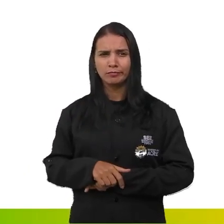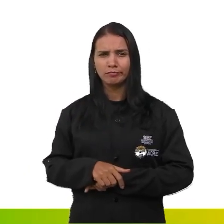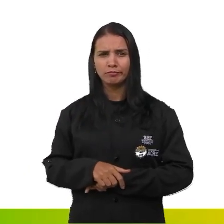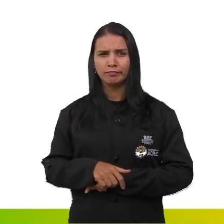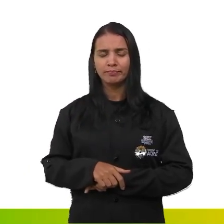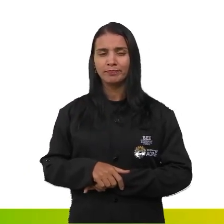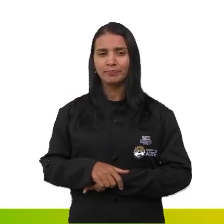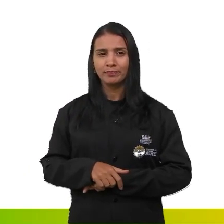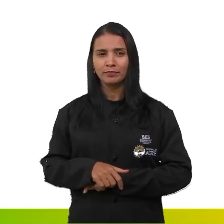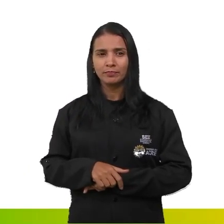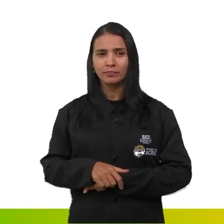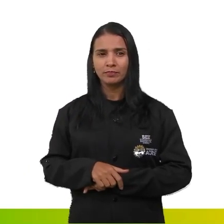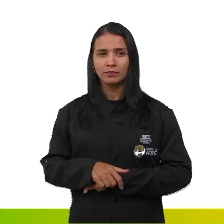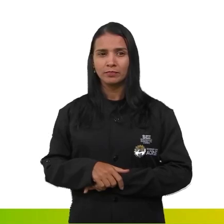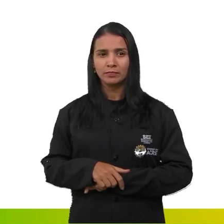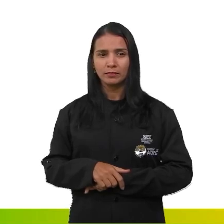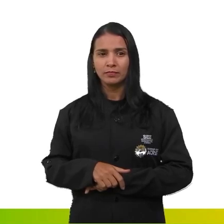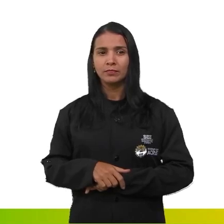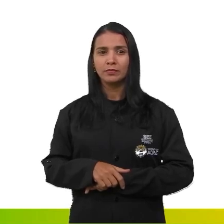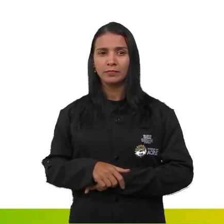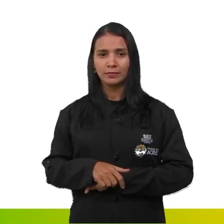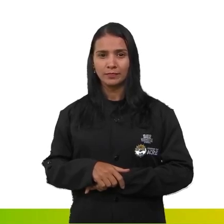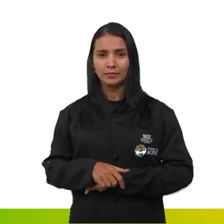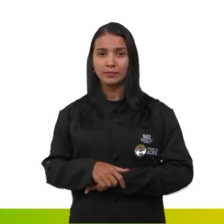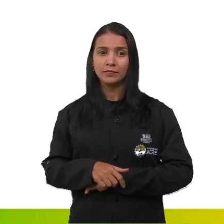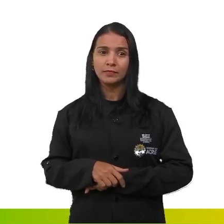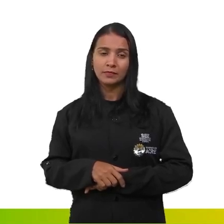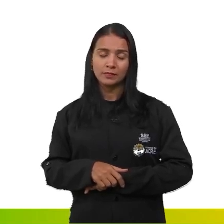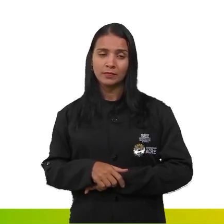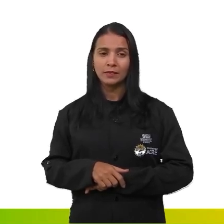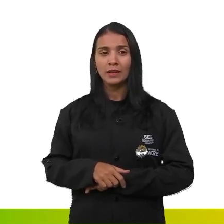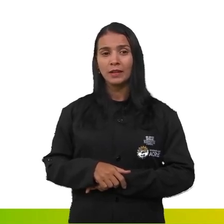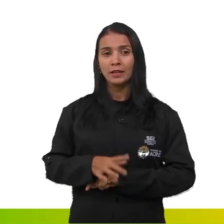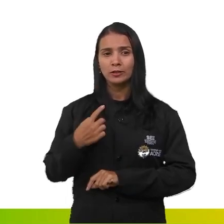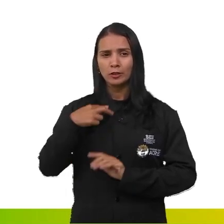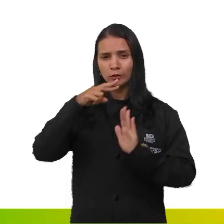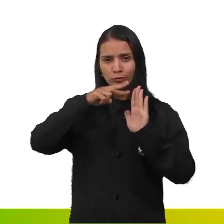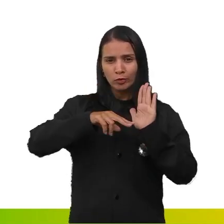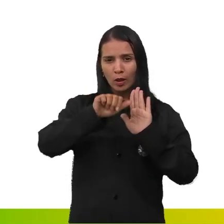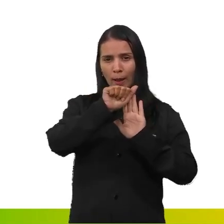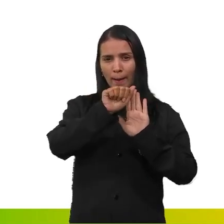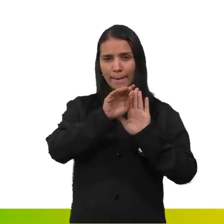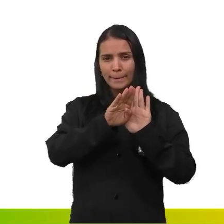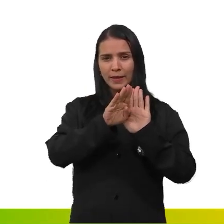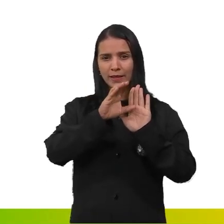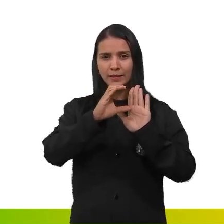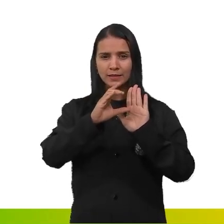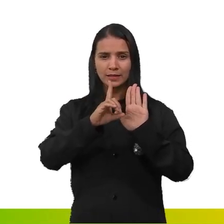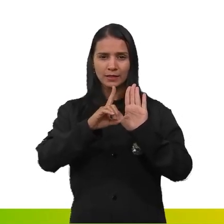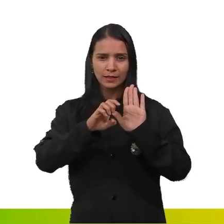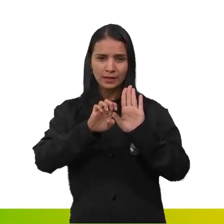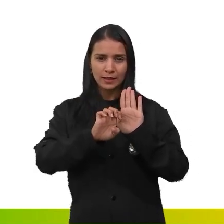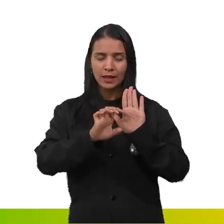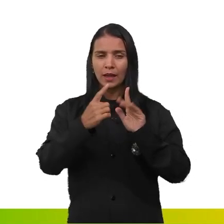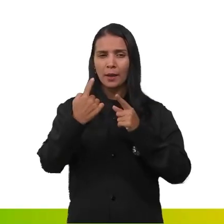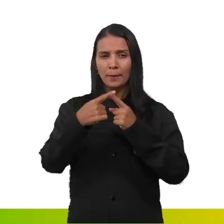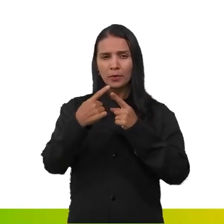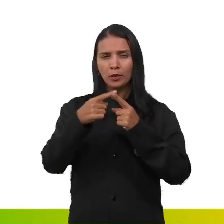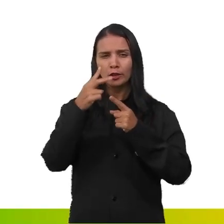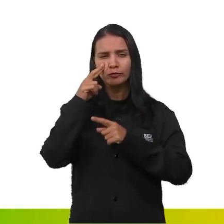Ó, apenas A1, A2 e A1, A3 pode ser. Apenas A2 a gente já sabe que está errado, então a gente já